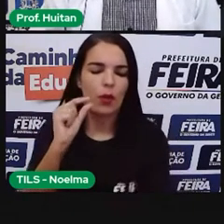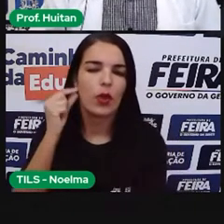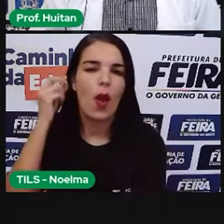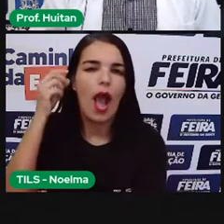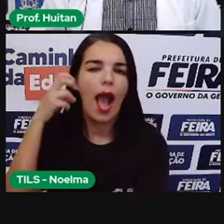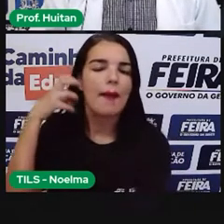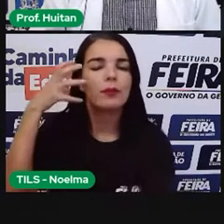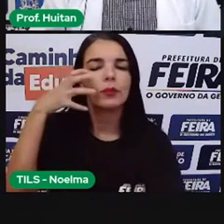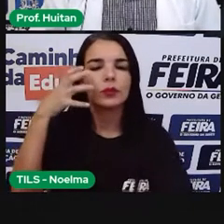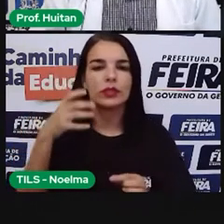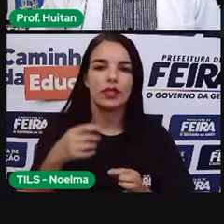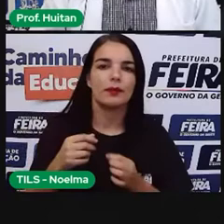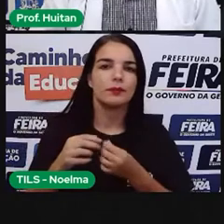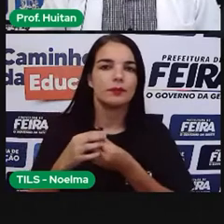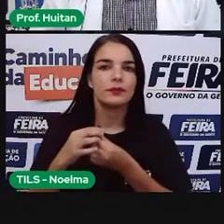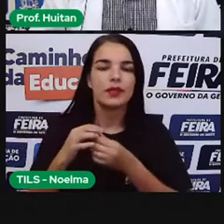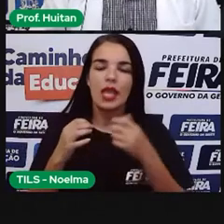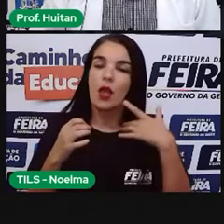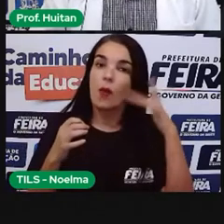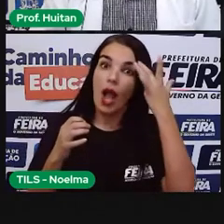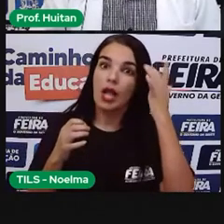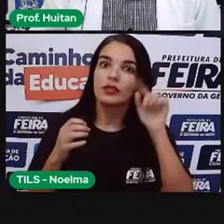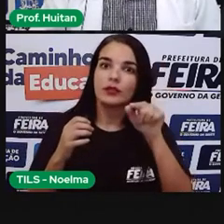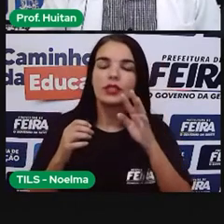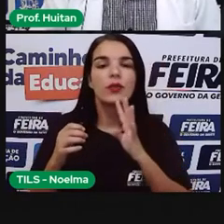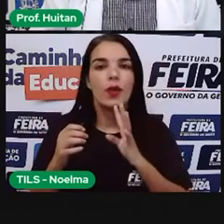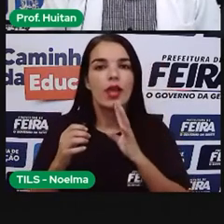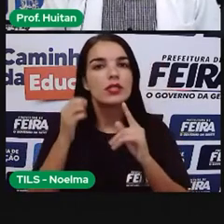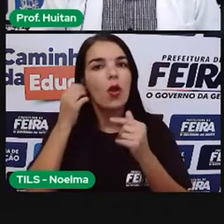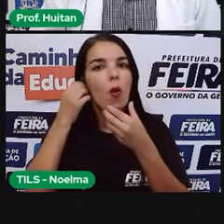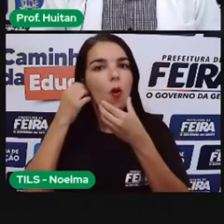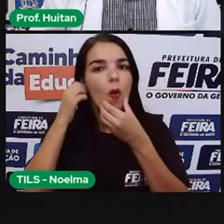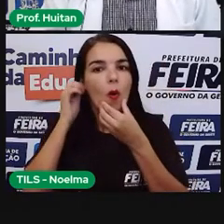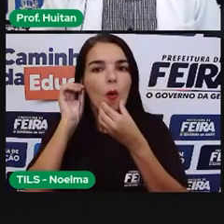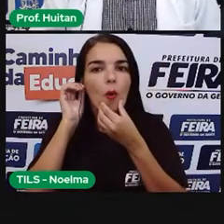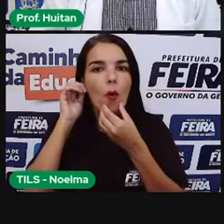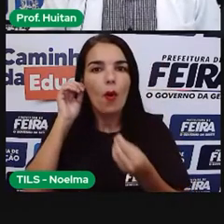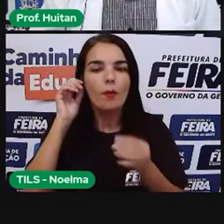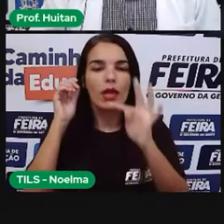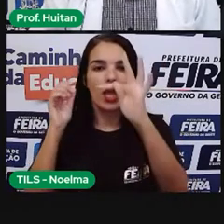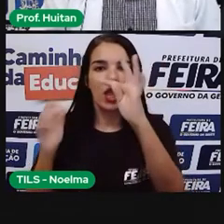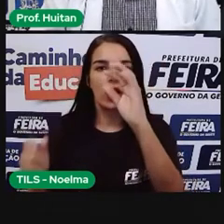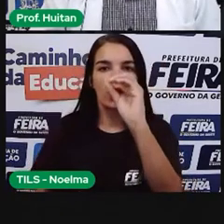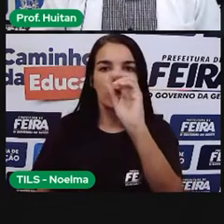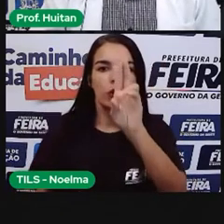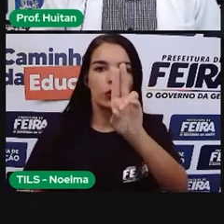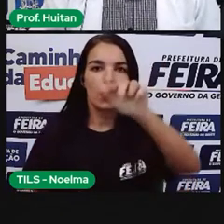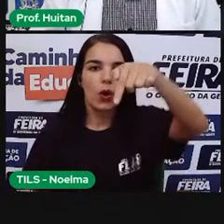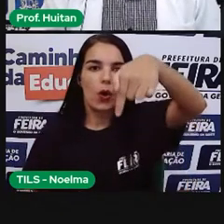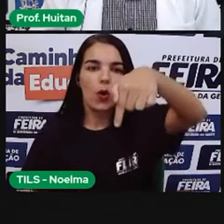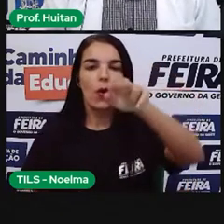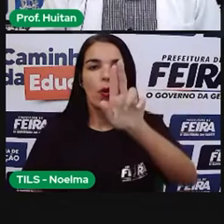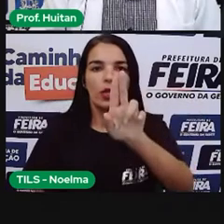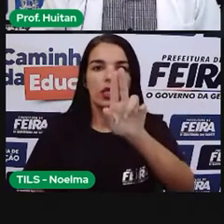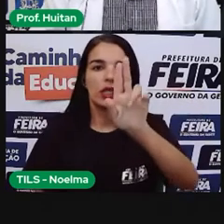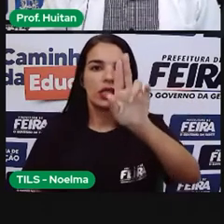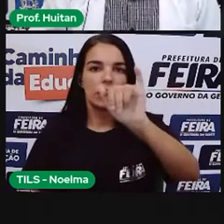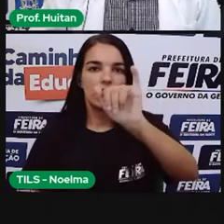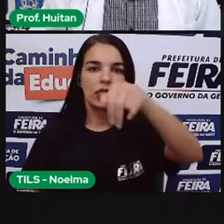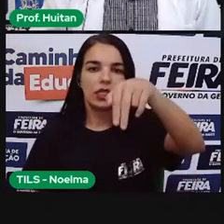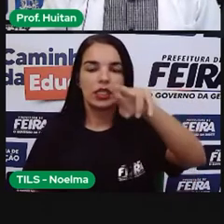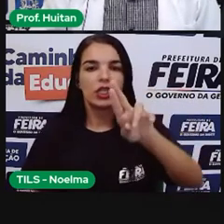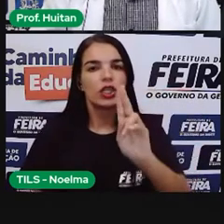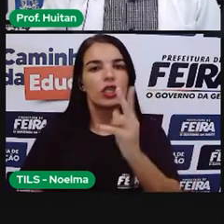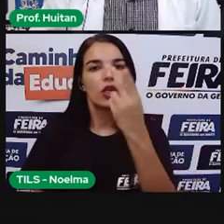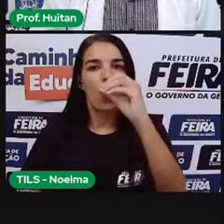música de Toquinho. Eu creio que todos conhecem Toquinho, porque ele tem música numa certa propaganda de lápis de